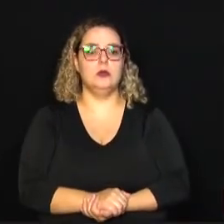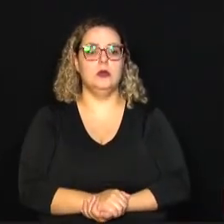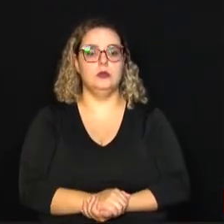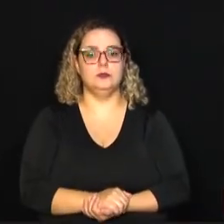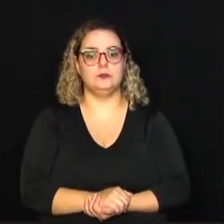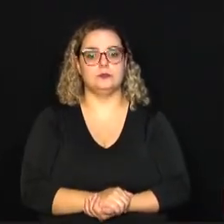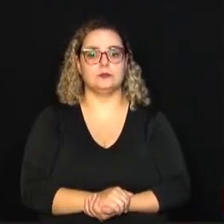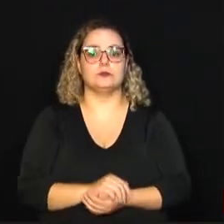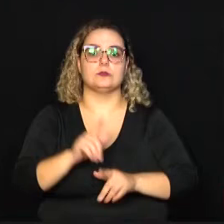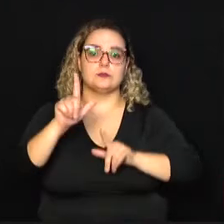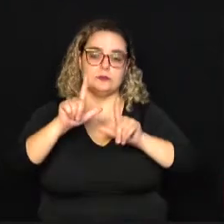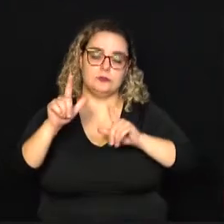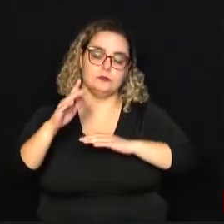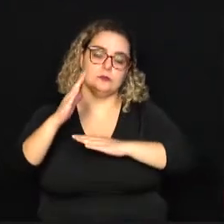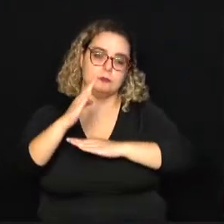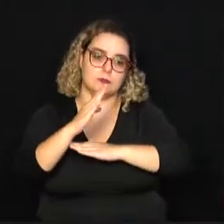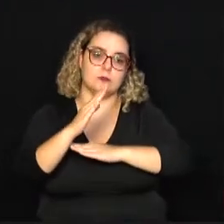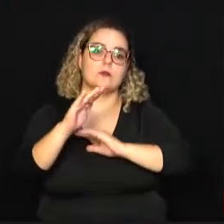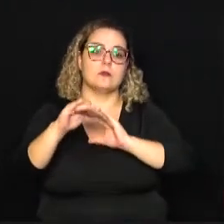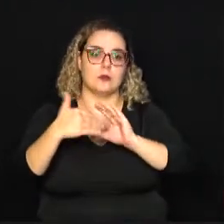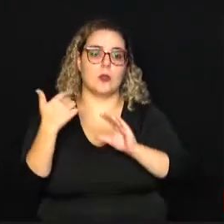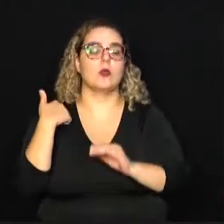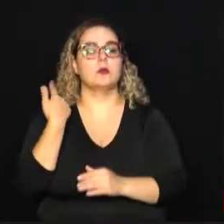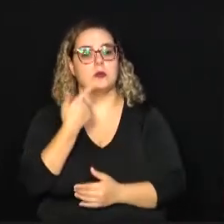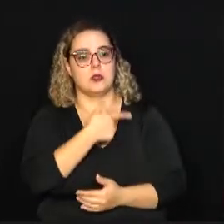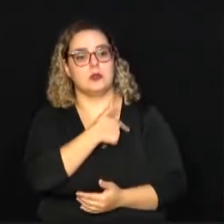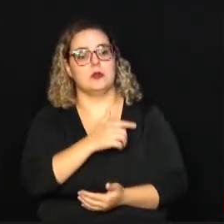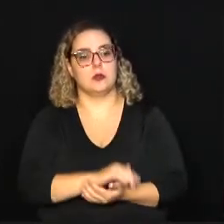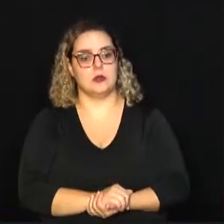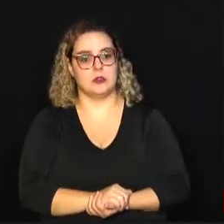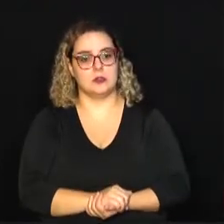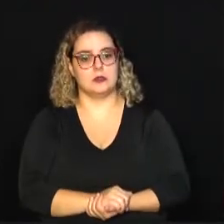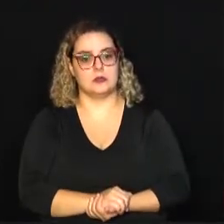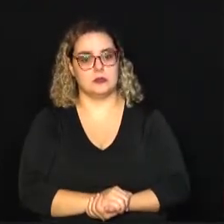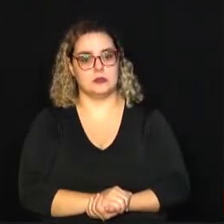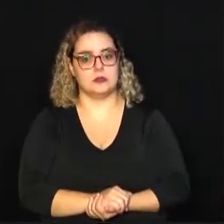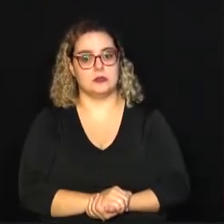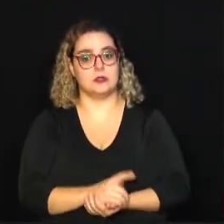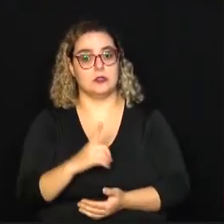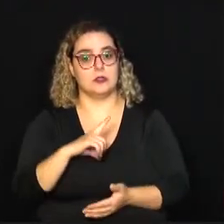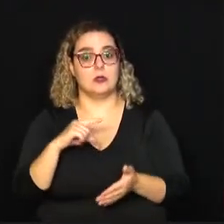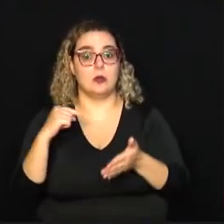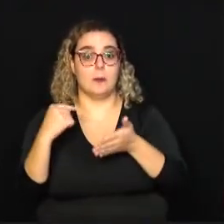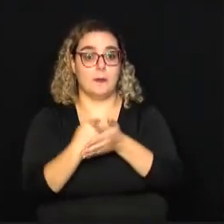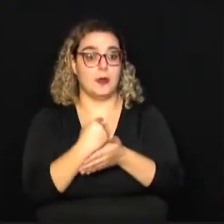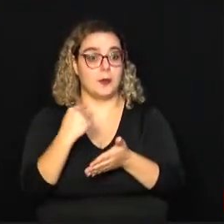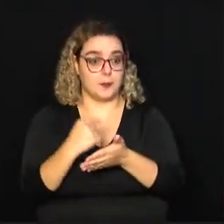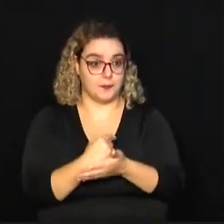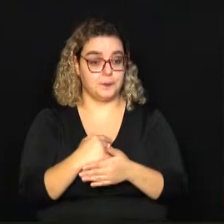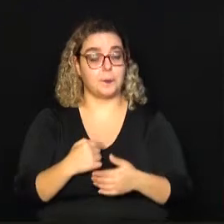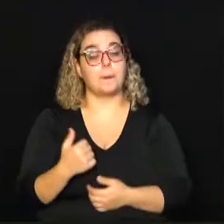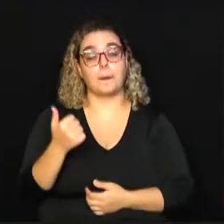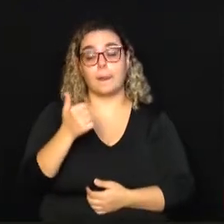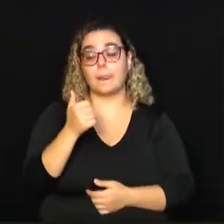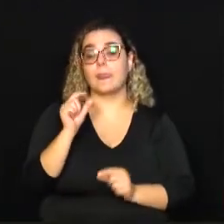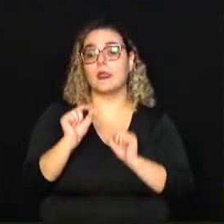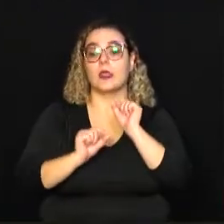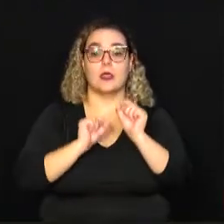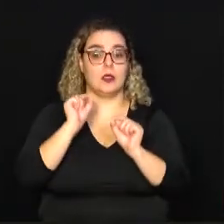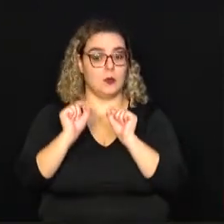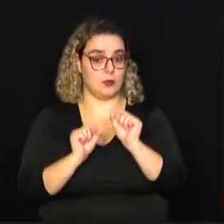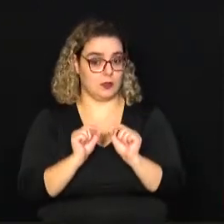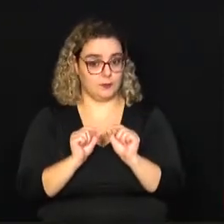aqui monitorando, enviou para a gente. E aí apareceram algumas questões para a gente. A primeira